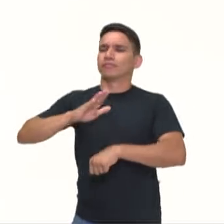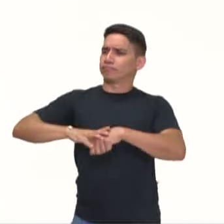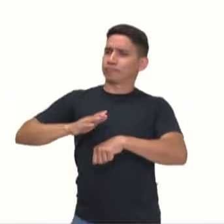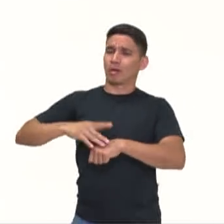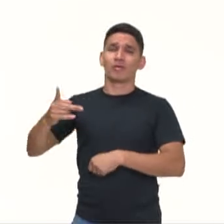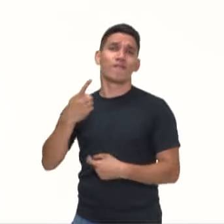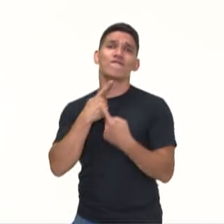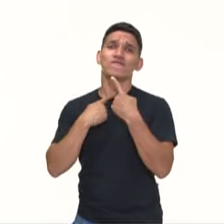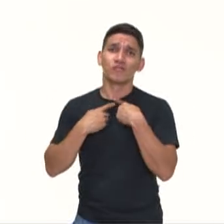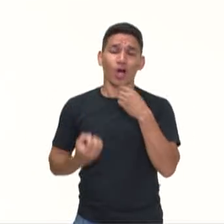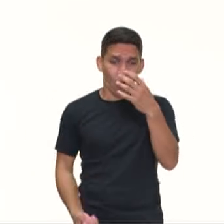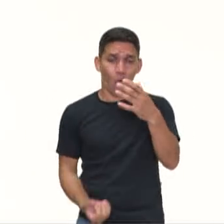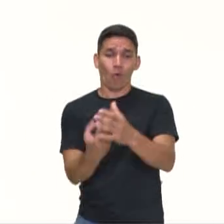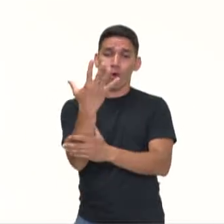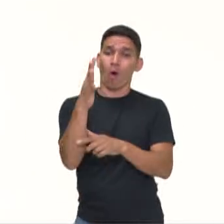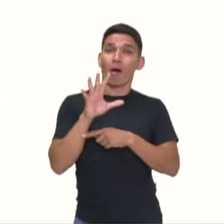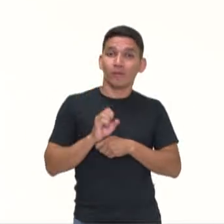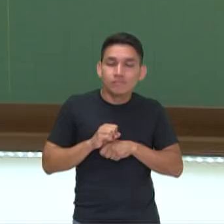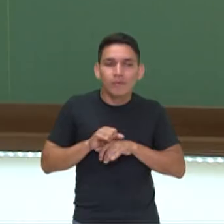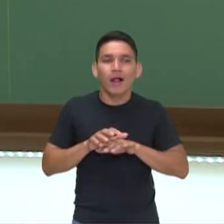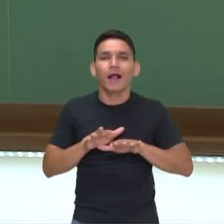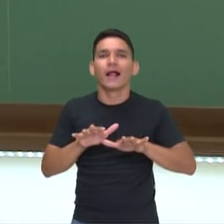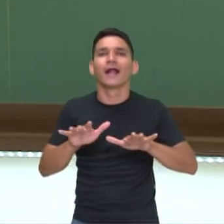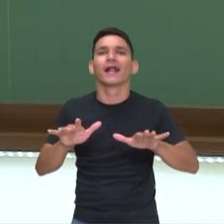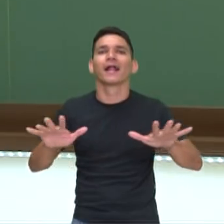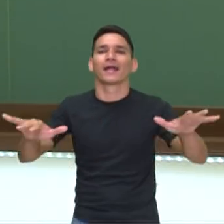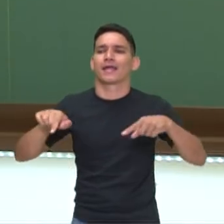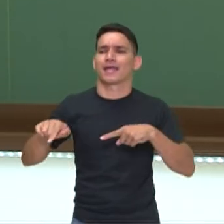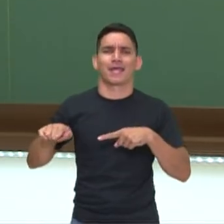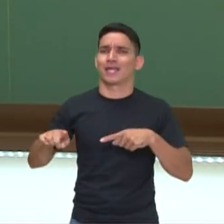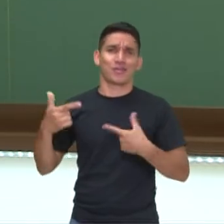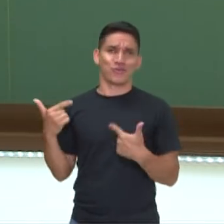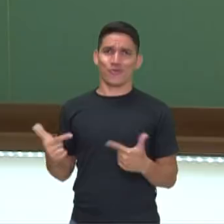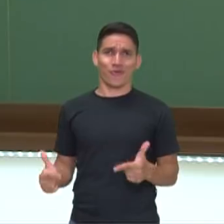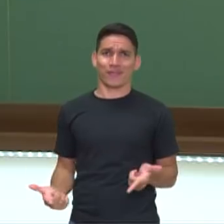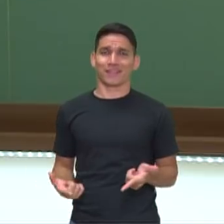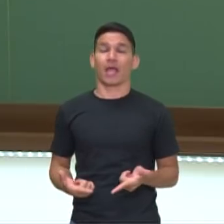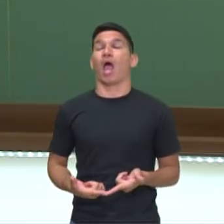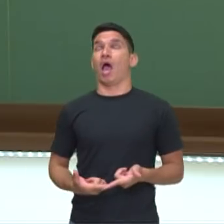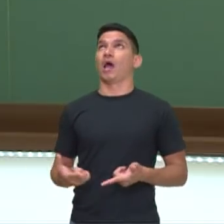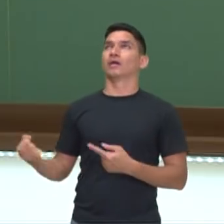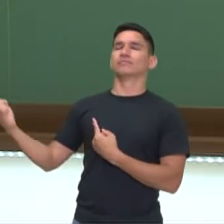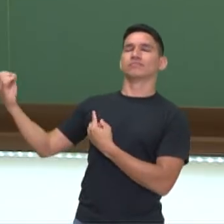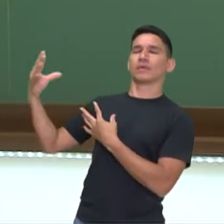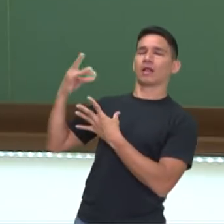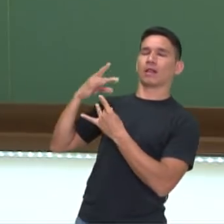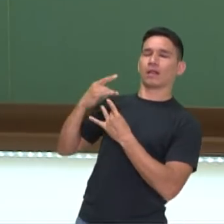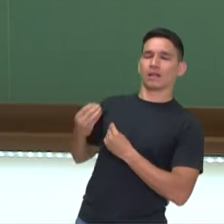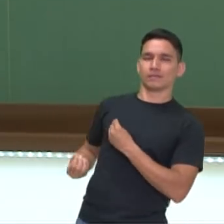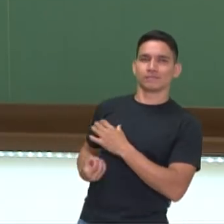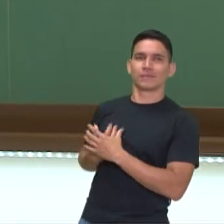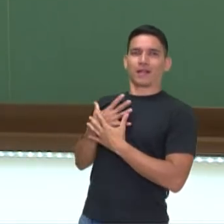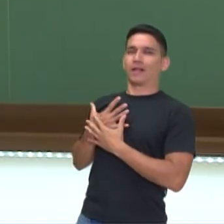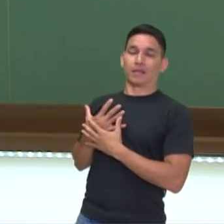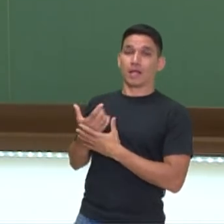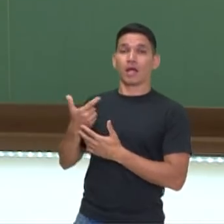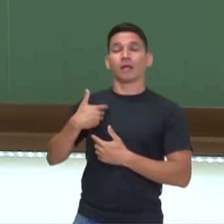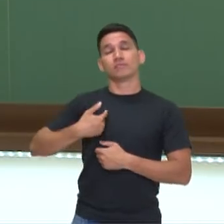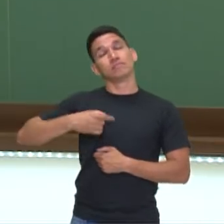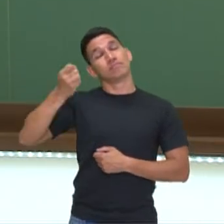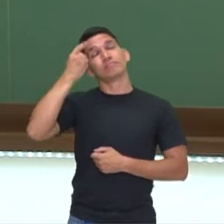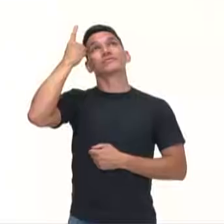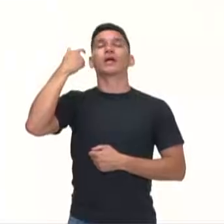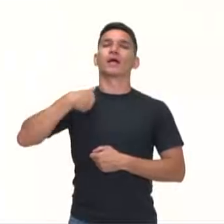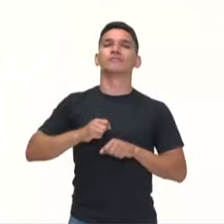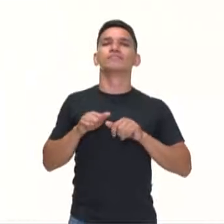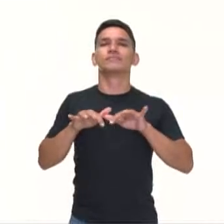todas as coisas criou-se a si mesmo, ele não foi criado. Depois de ter se criado, ele pensou, por meio do seu pensamento,